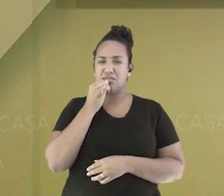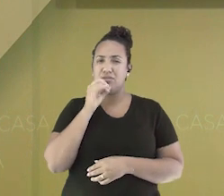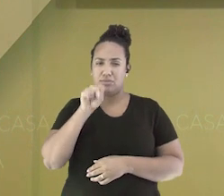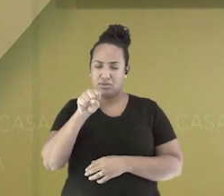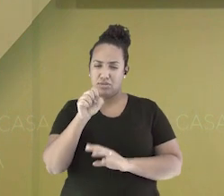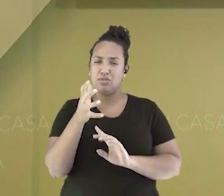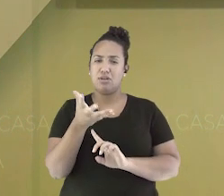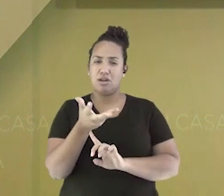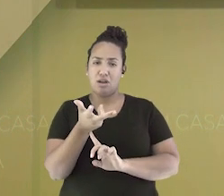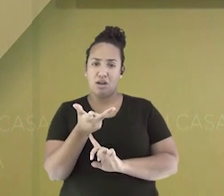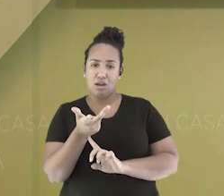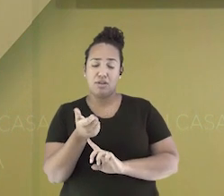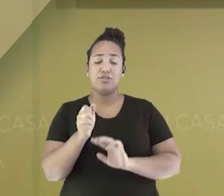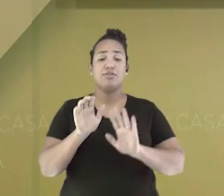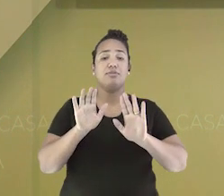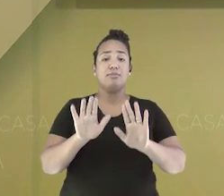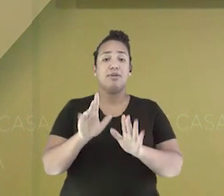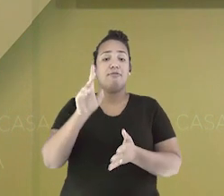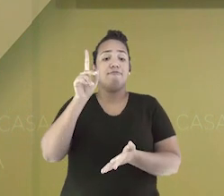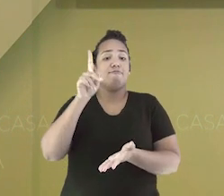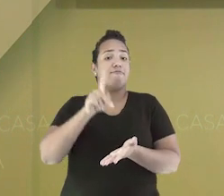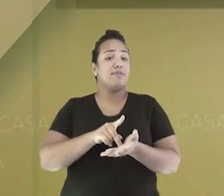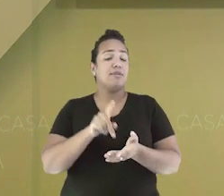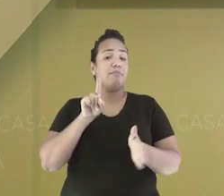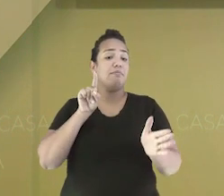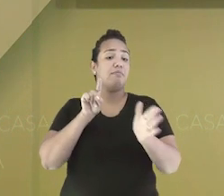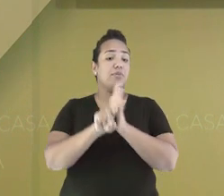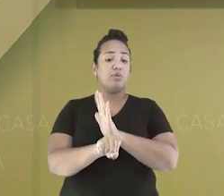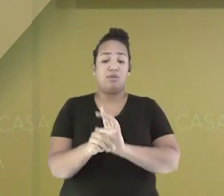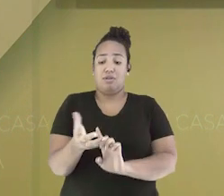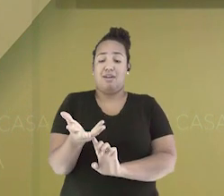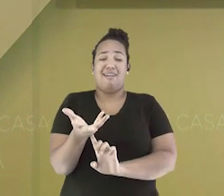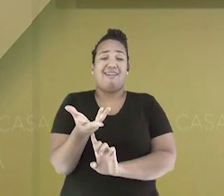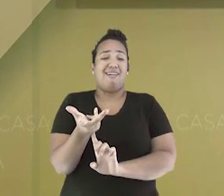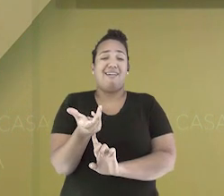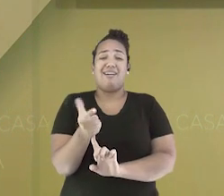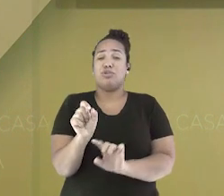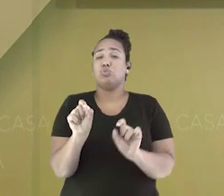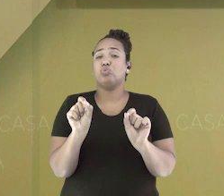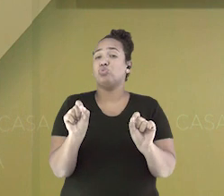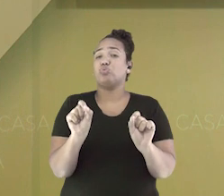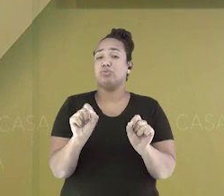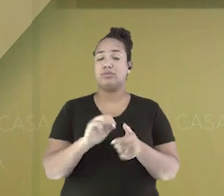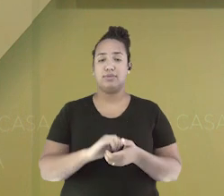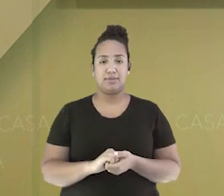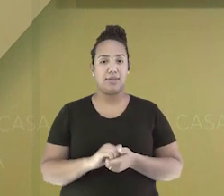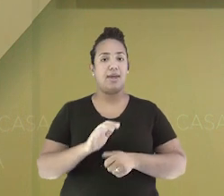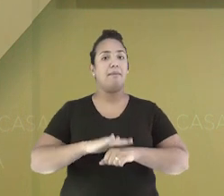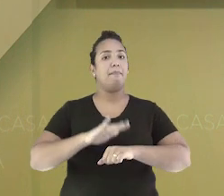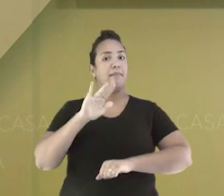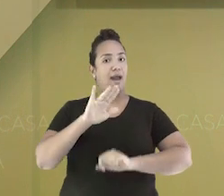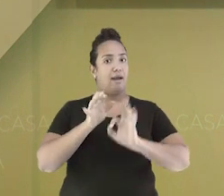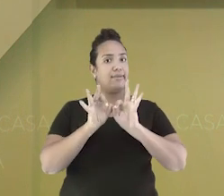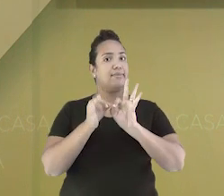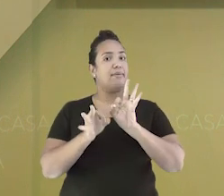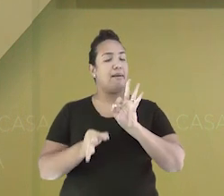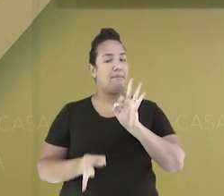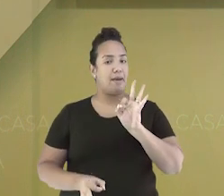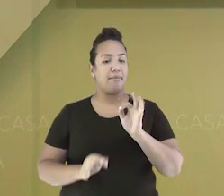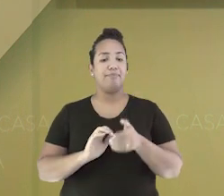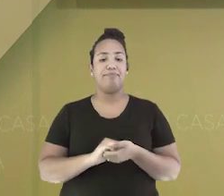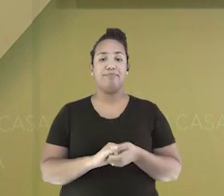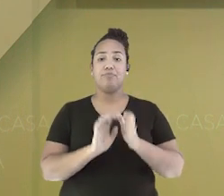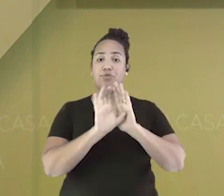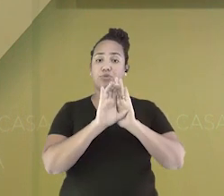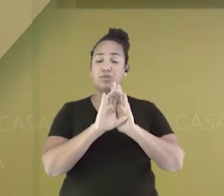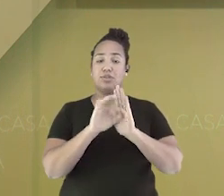são exemplos de obras artísticas, mas a pergunta real é: o que é arte? A arte é muito mais do que isso.